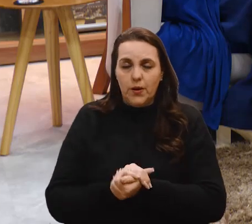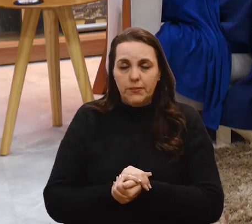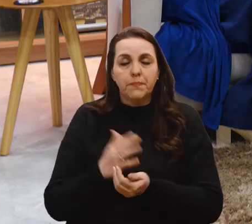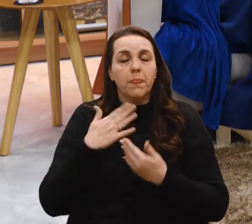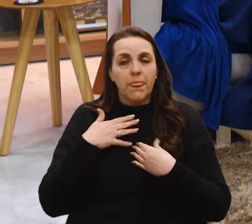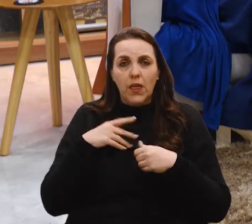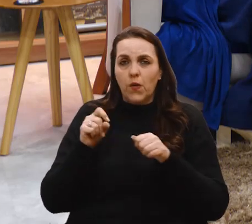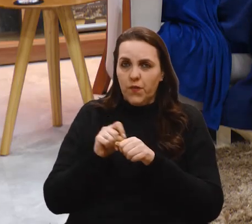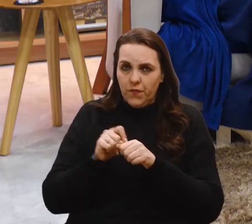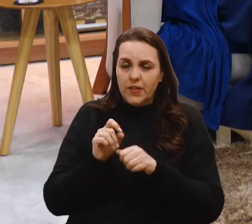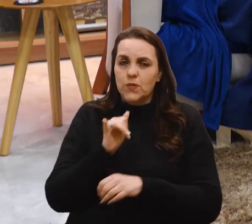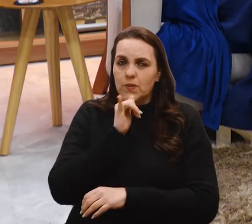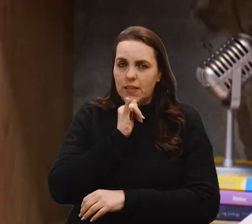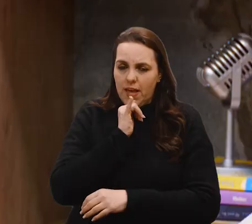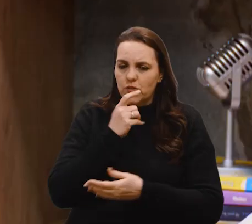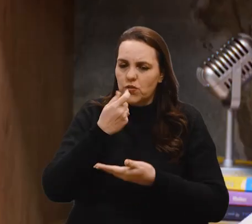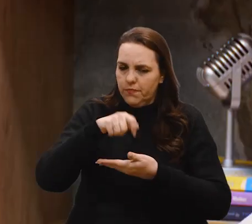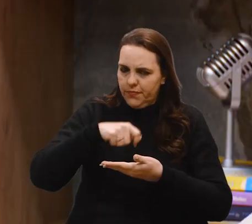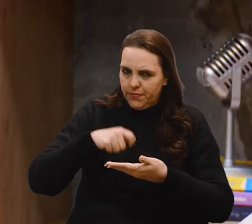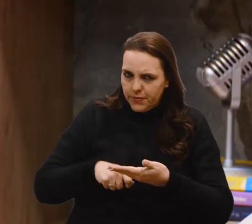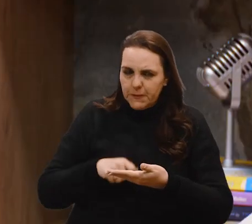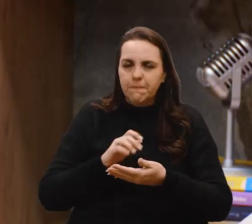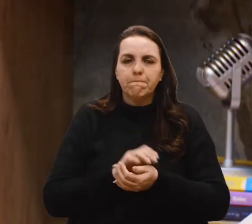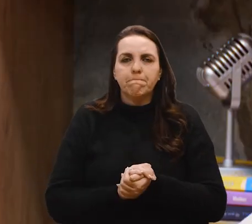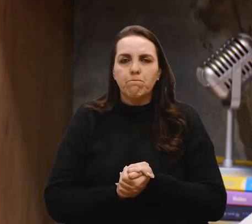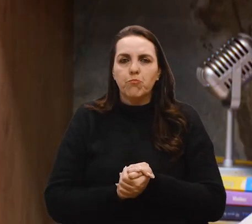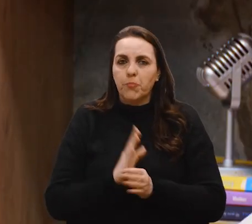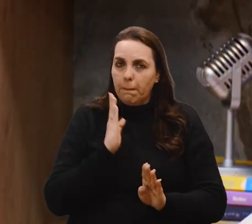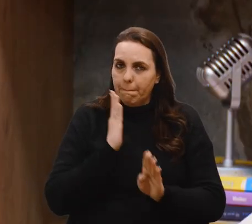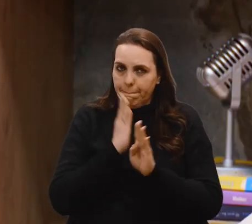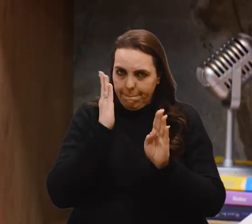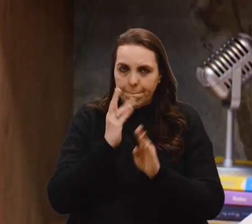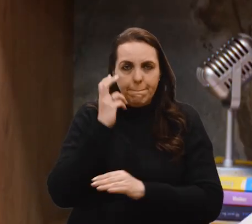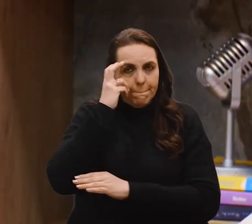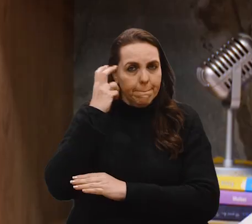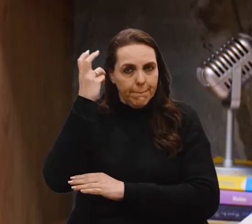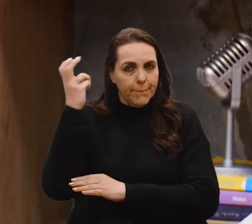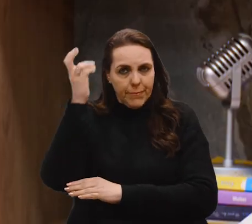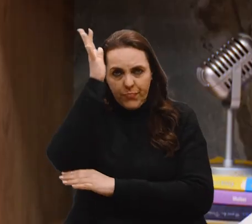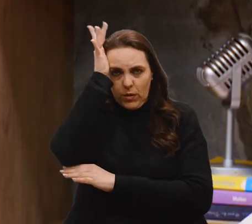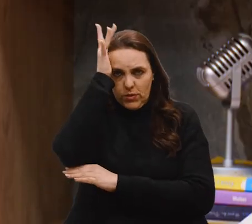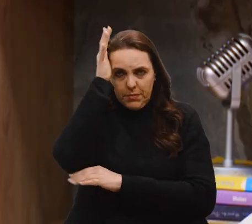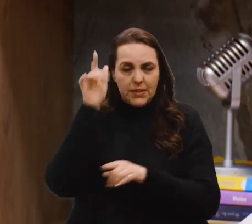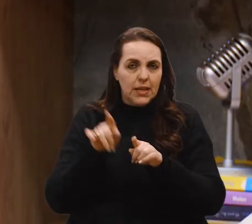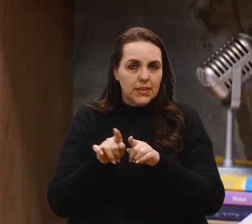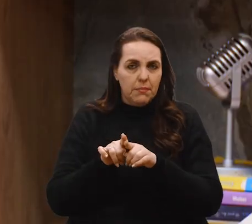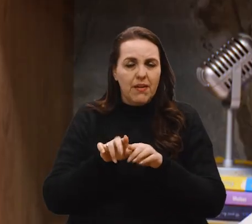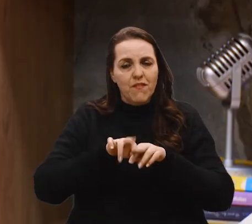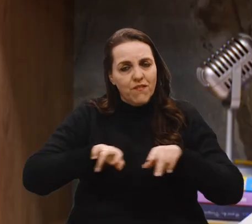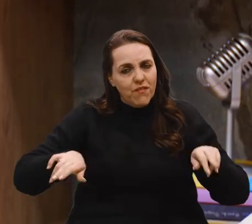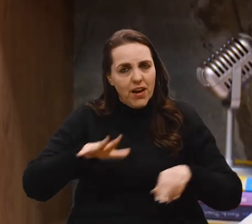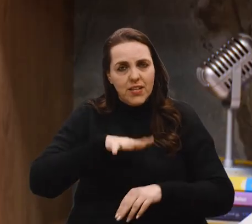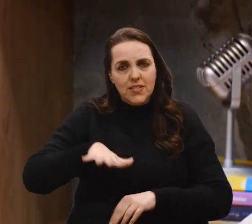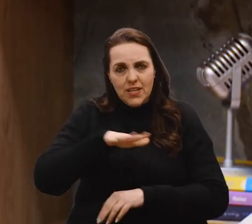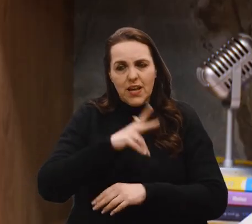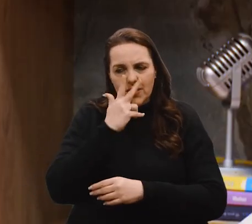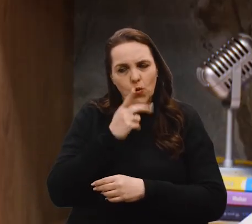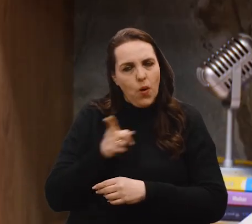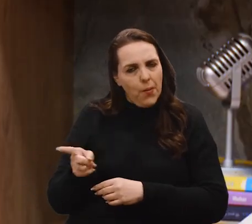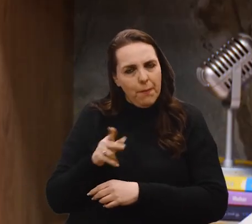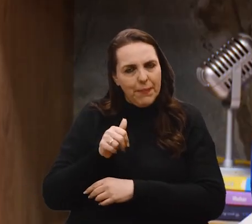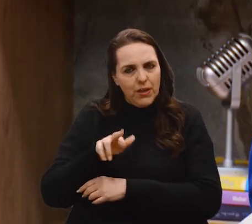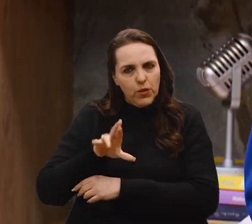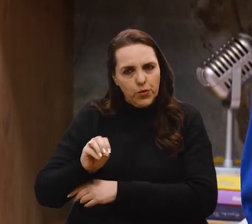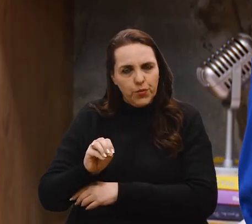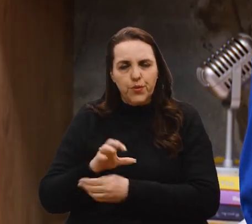fiz o teste, aí deu a superdotação, altas habilidades, também deu que era em multiáreas, que nem o Pedro. Eu não tenho nenhuma área